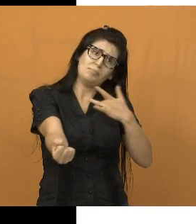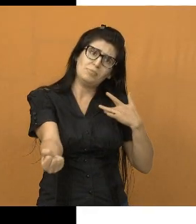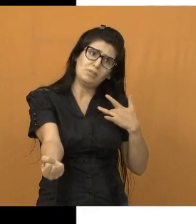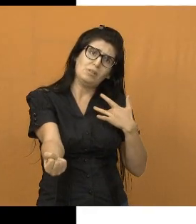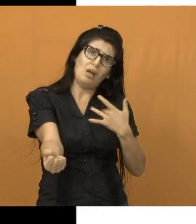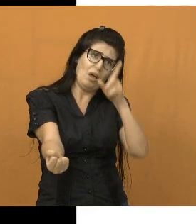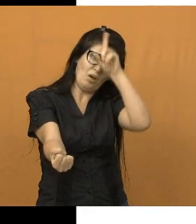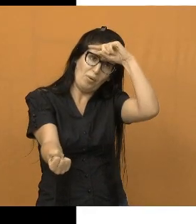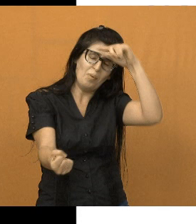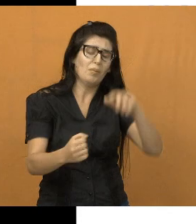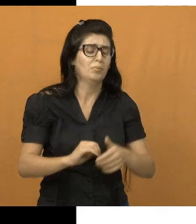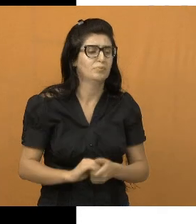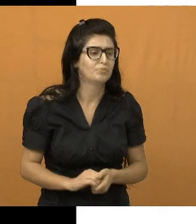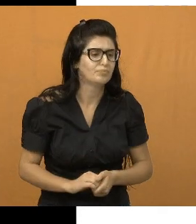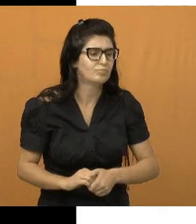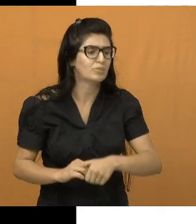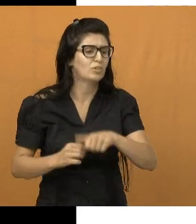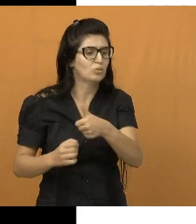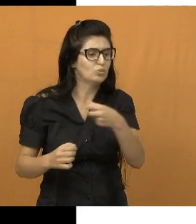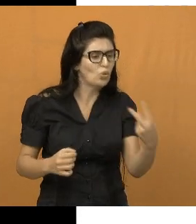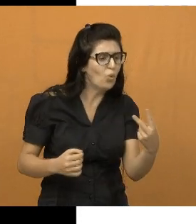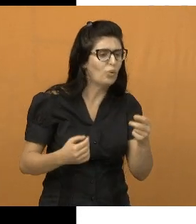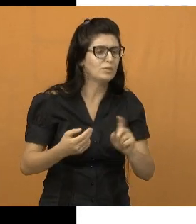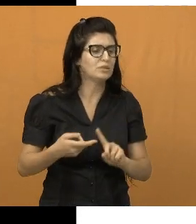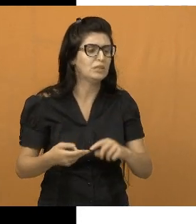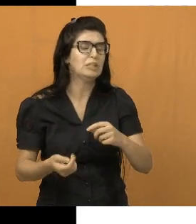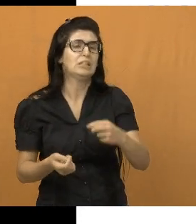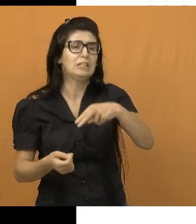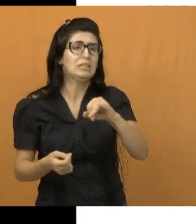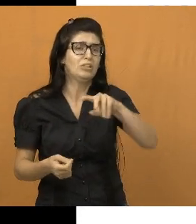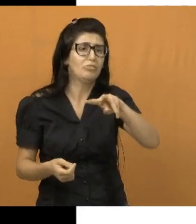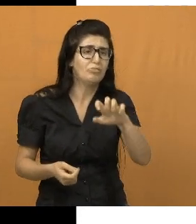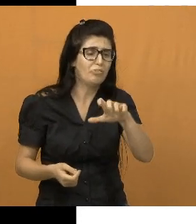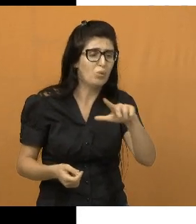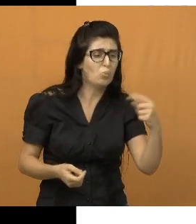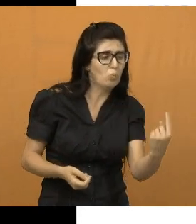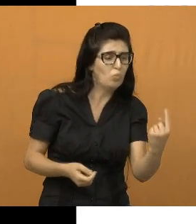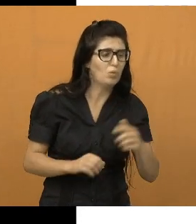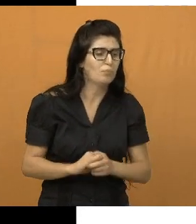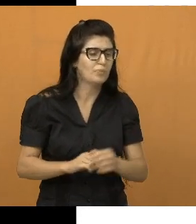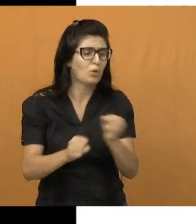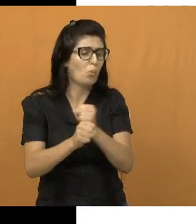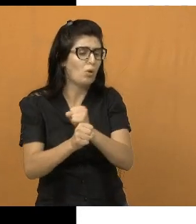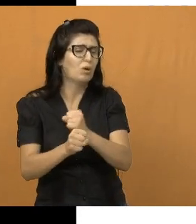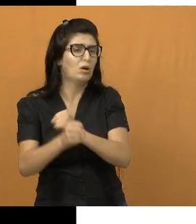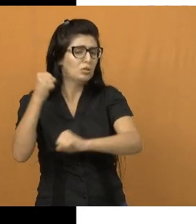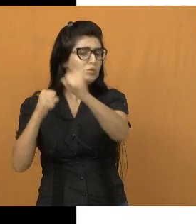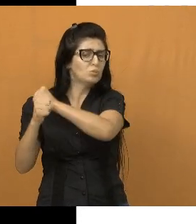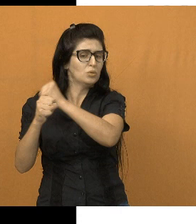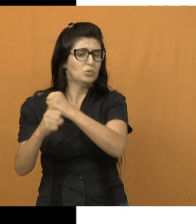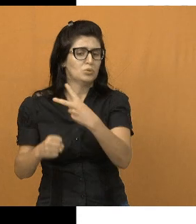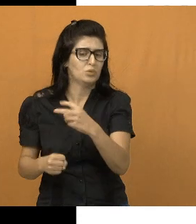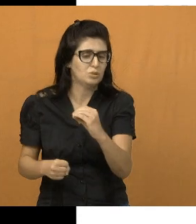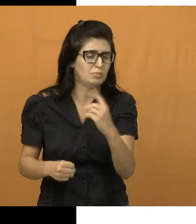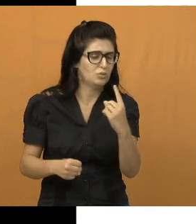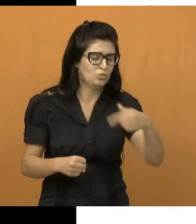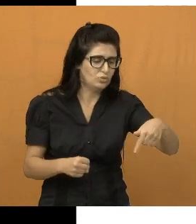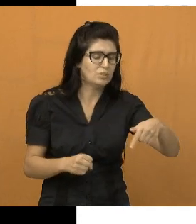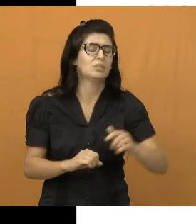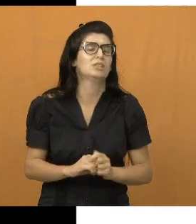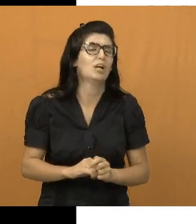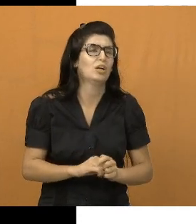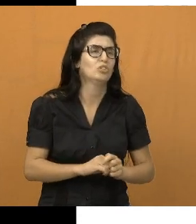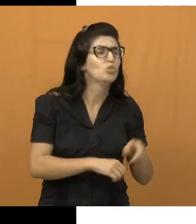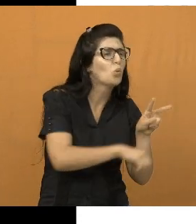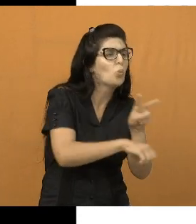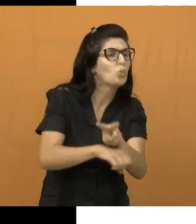assistência domiciliar nível 1, e, no ano de 2017, nós habilitamos uma equipe de consultório na rua